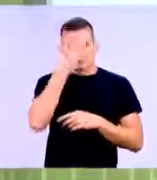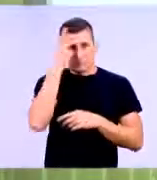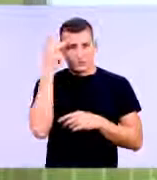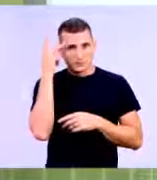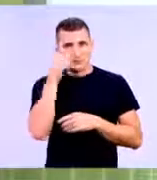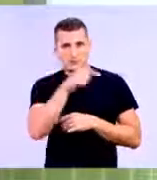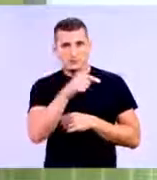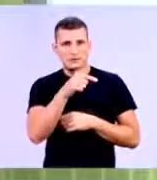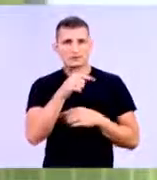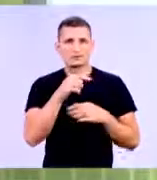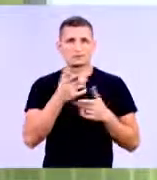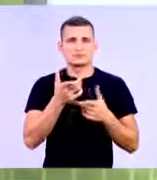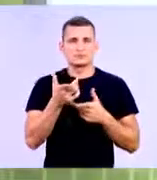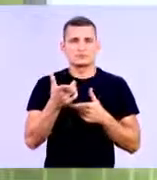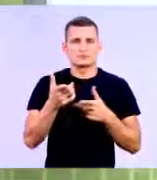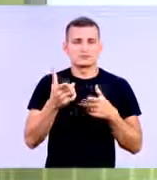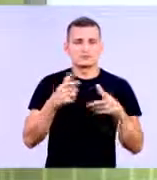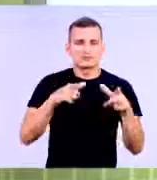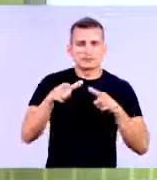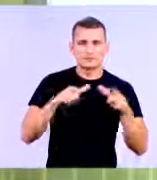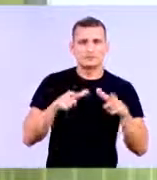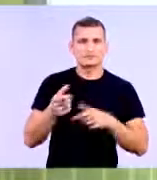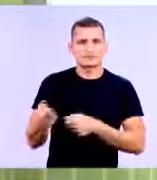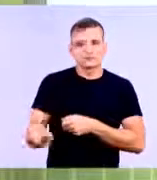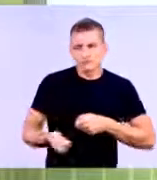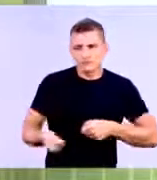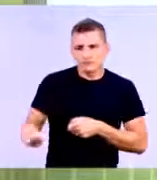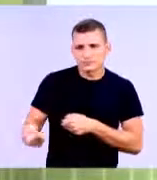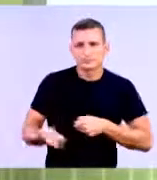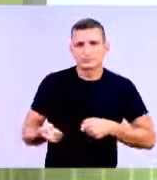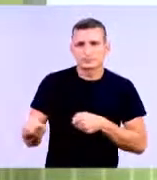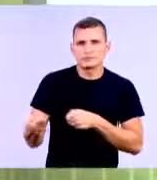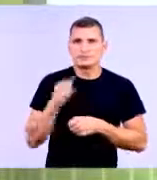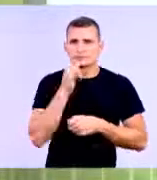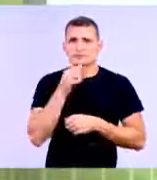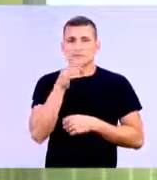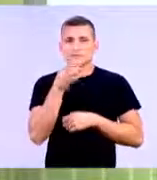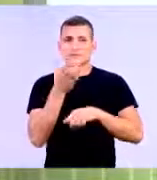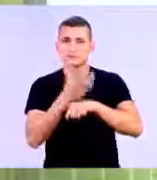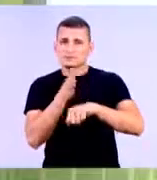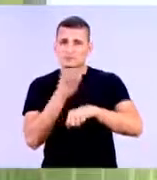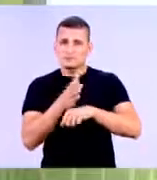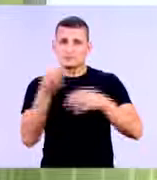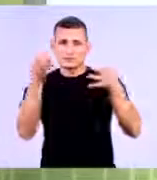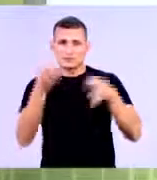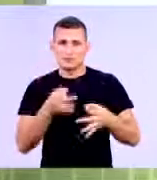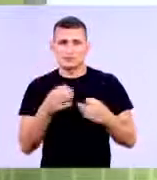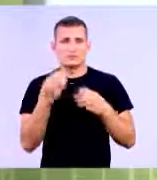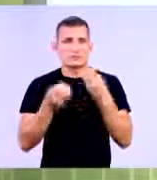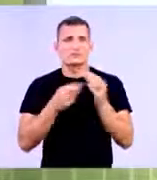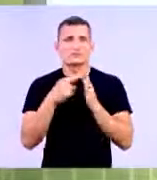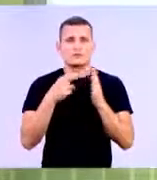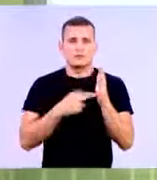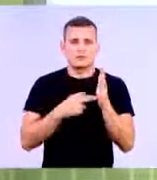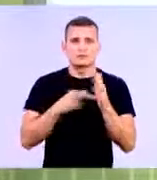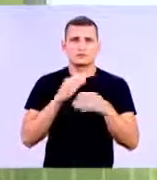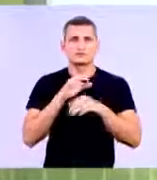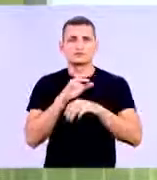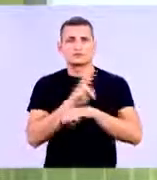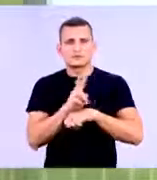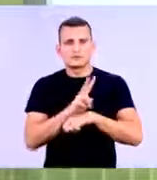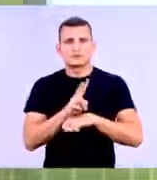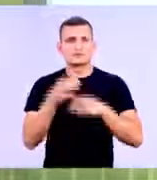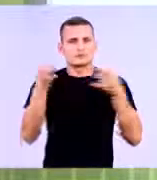dos serviços gerais, se você não dá um treinamento adequado de segurança, de normas de segurança, com